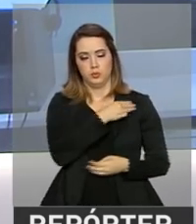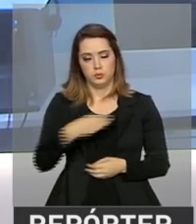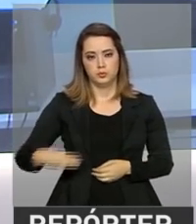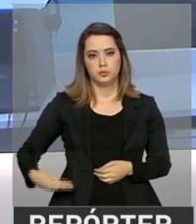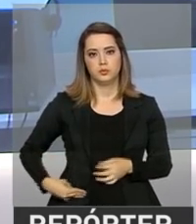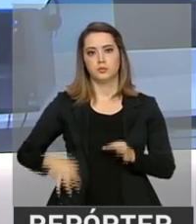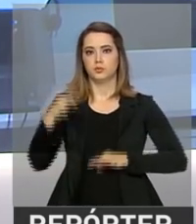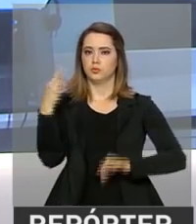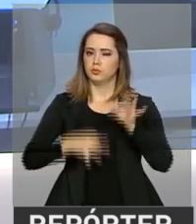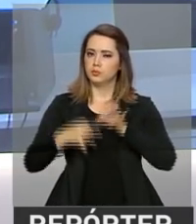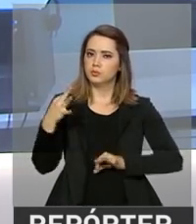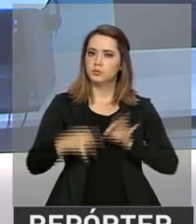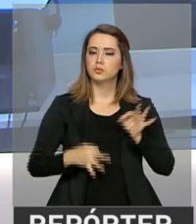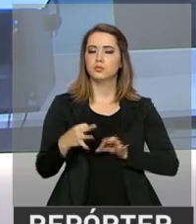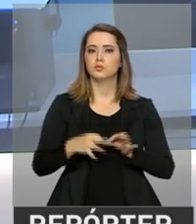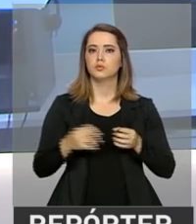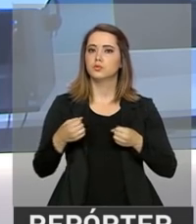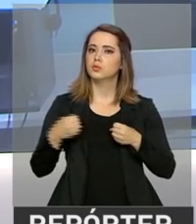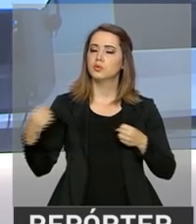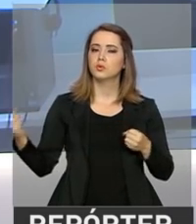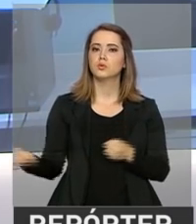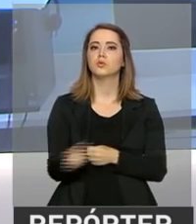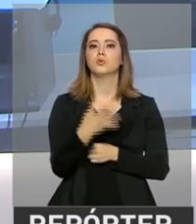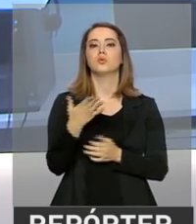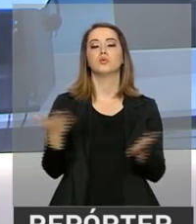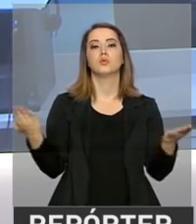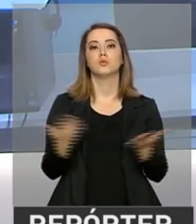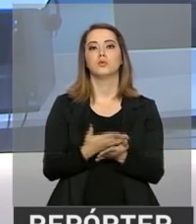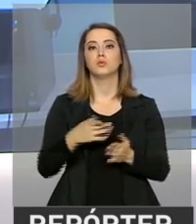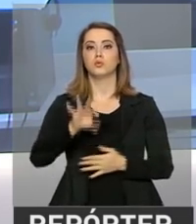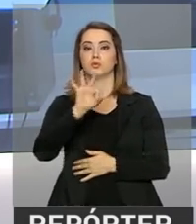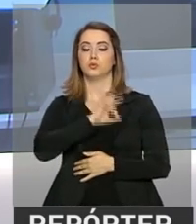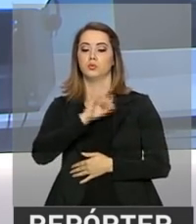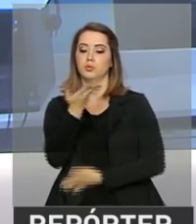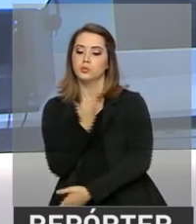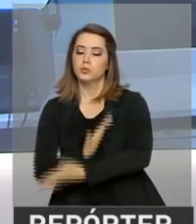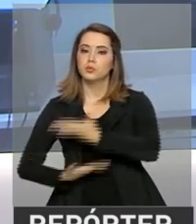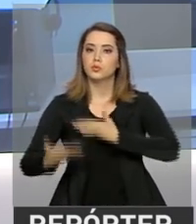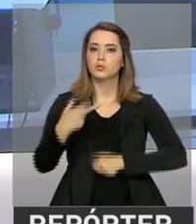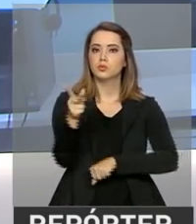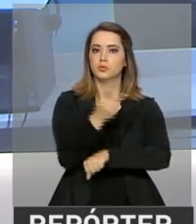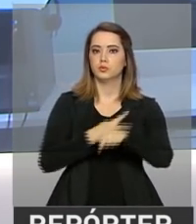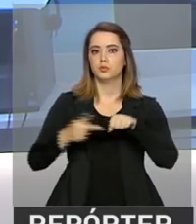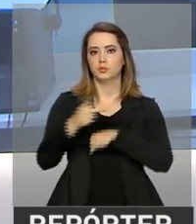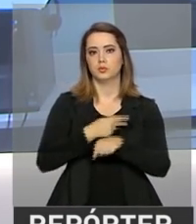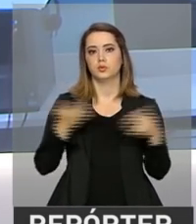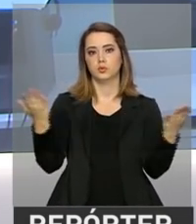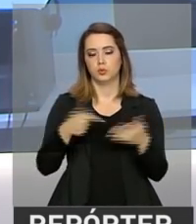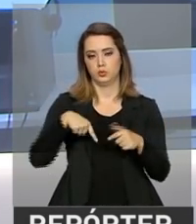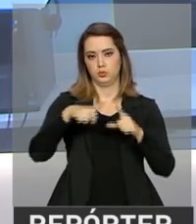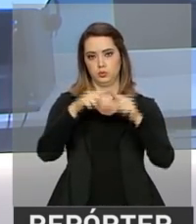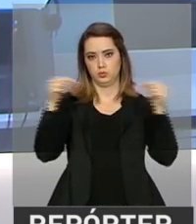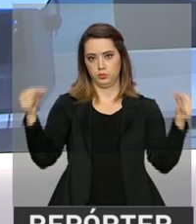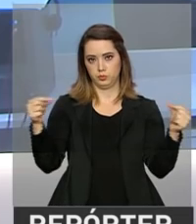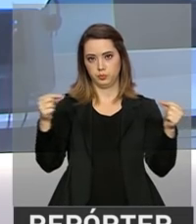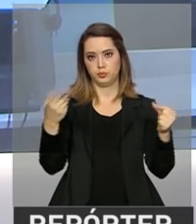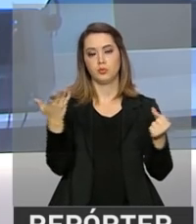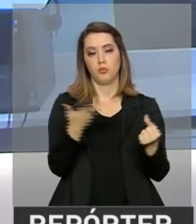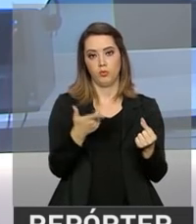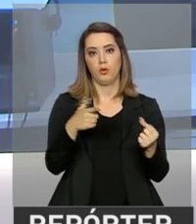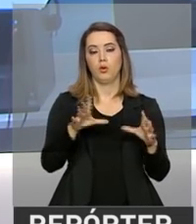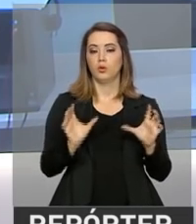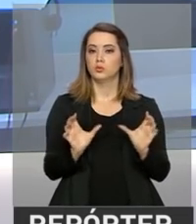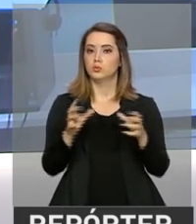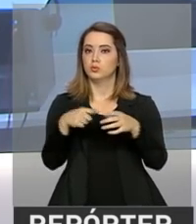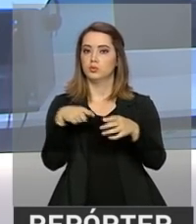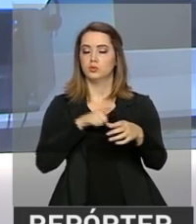às 15h, o Centro de Cooperação Policial Internacional no prédio da Interpol, em Brasília. O centro vai receber policiais